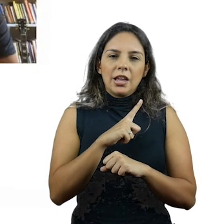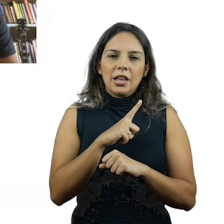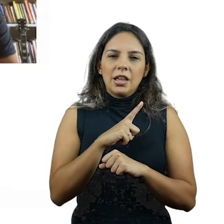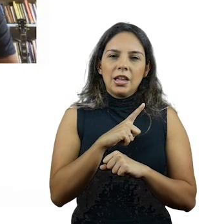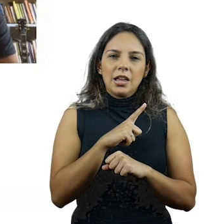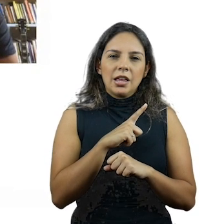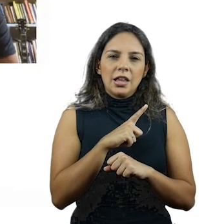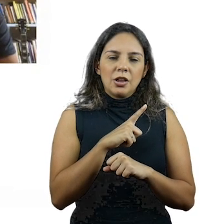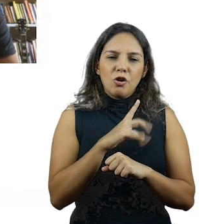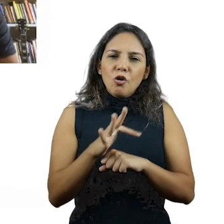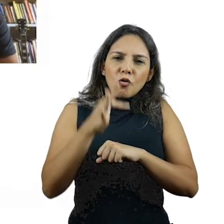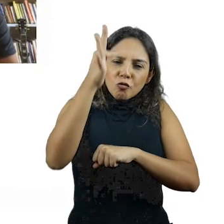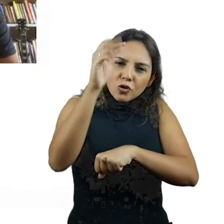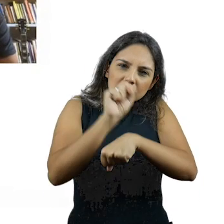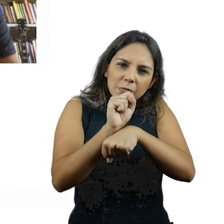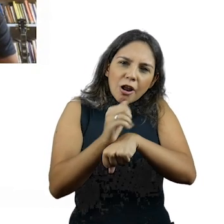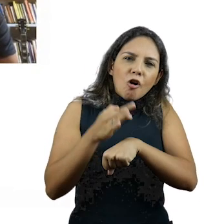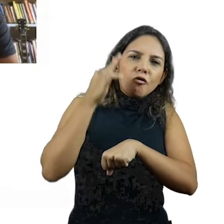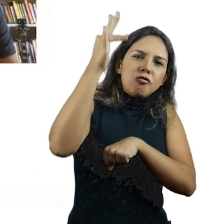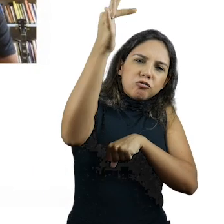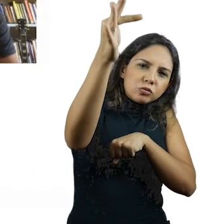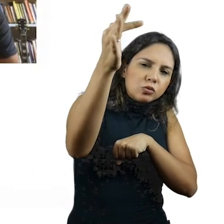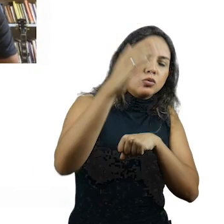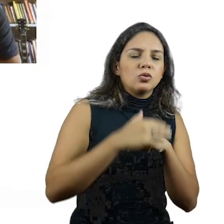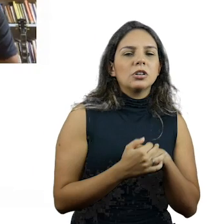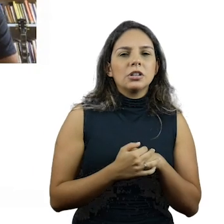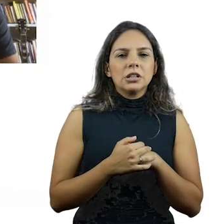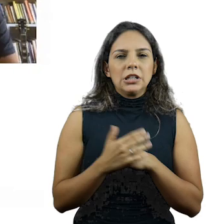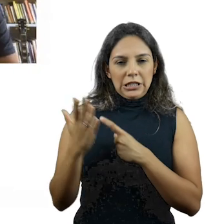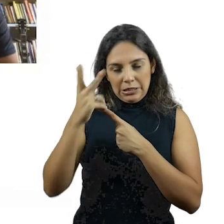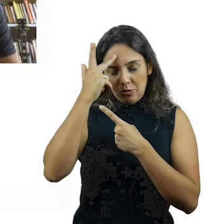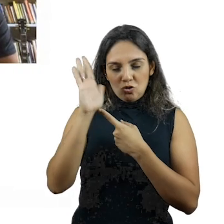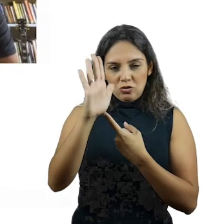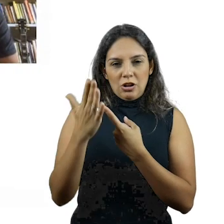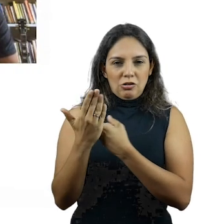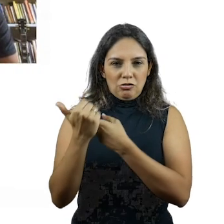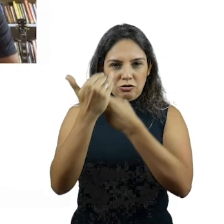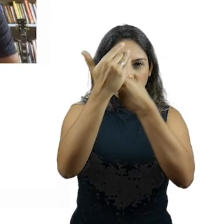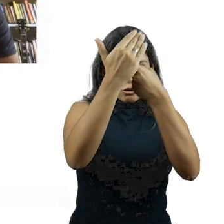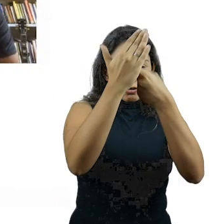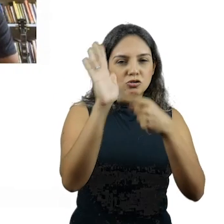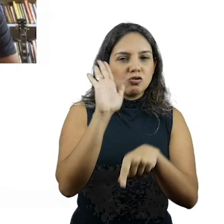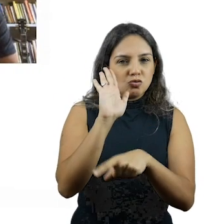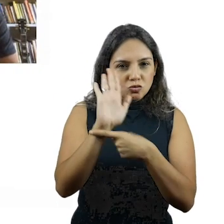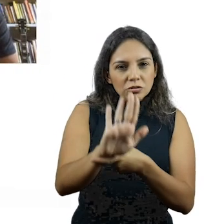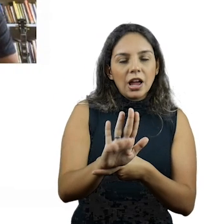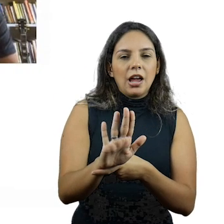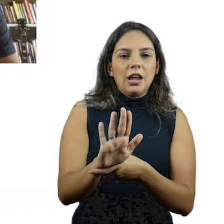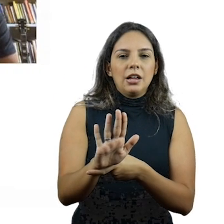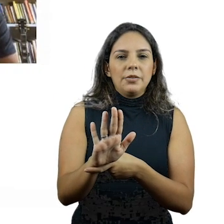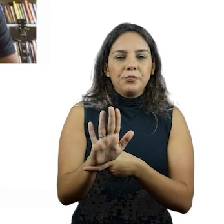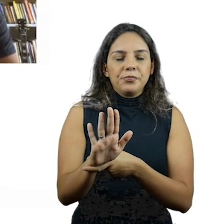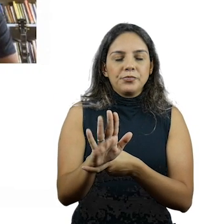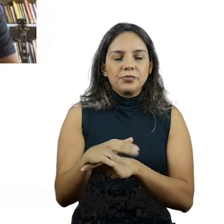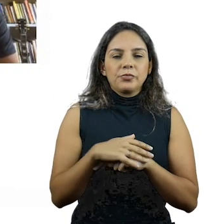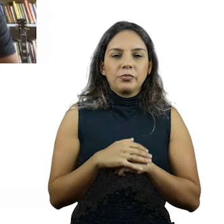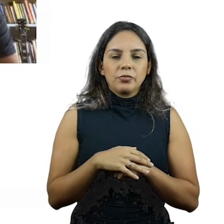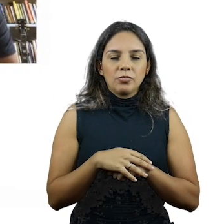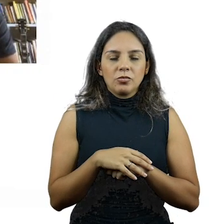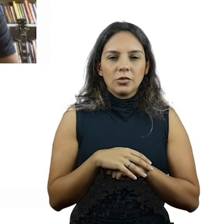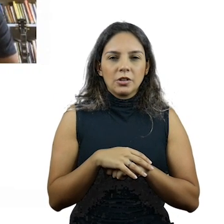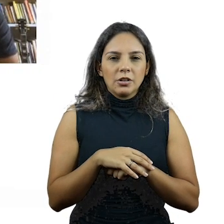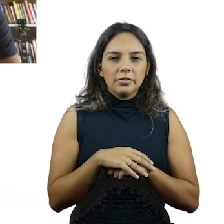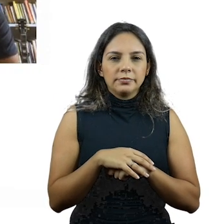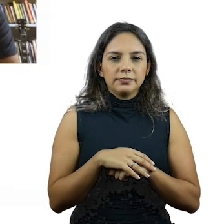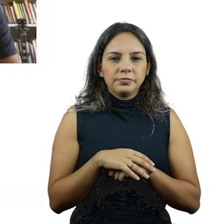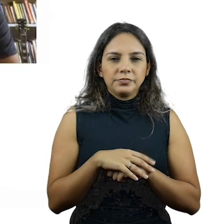solução tecnológica para ajudar as pessoas a superarem esse drama. Né? E esse livro também conta